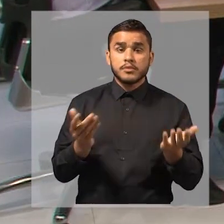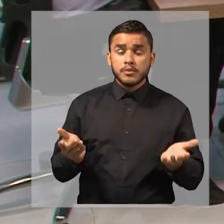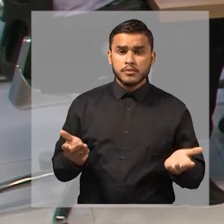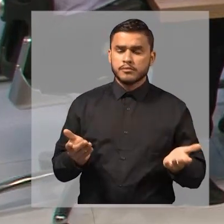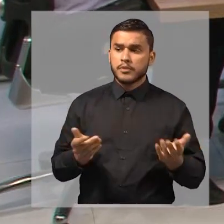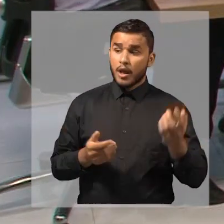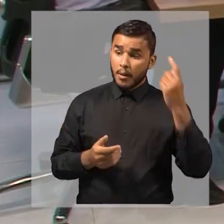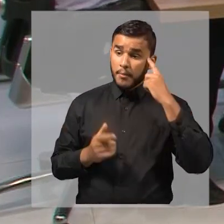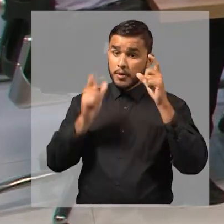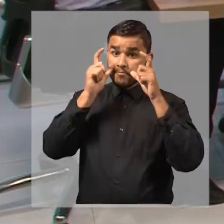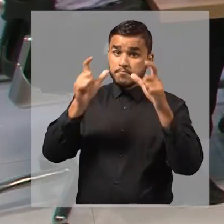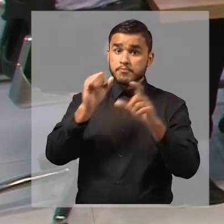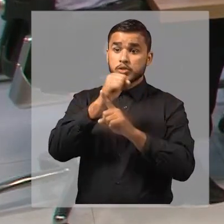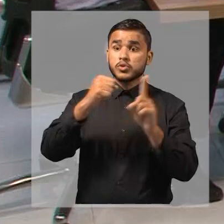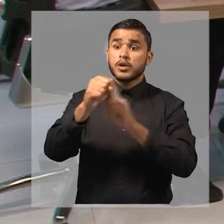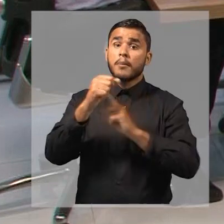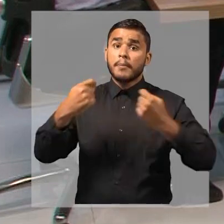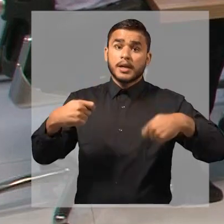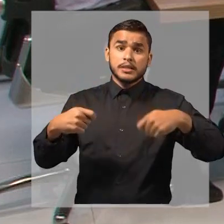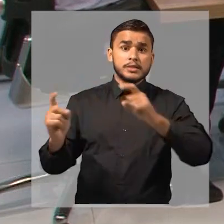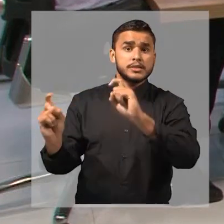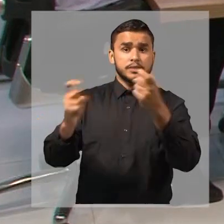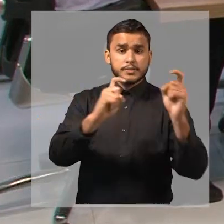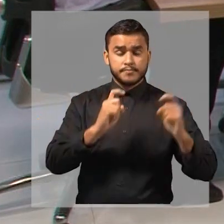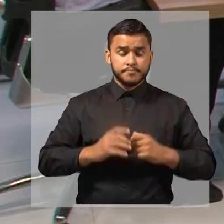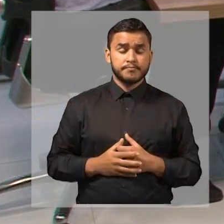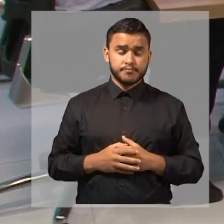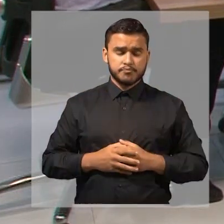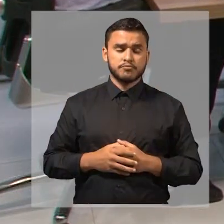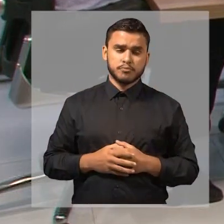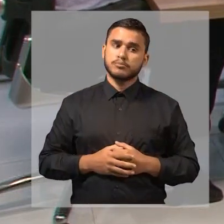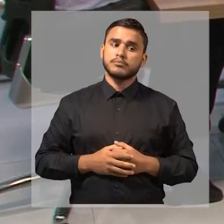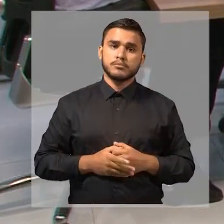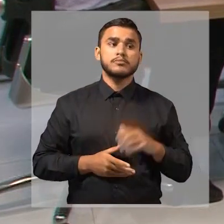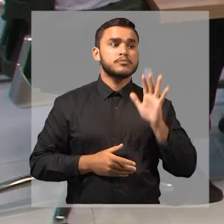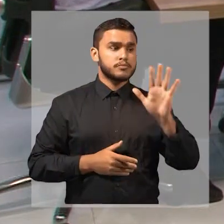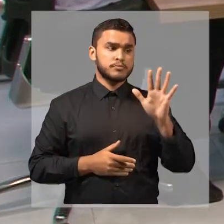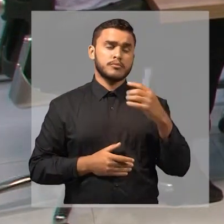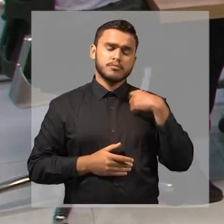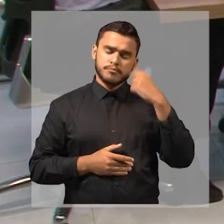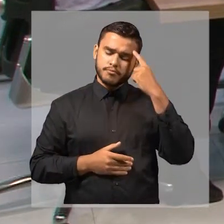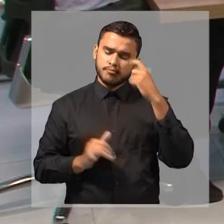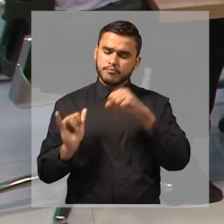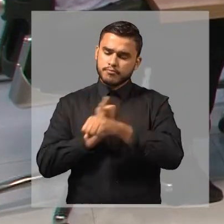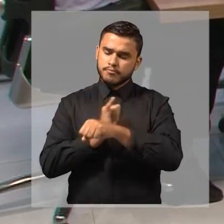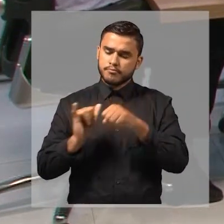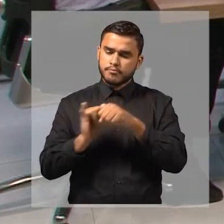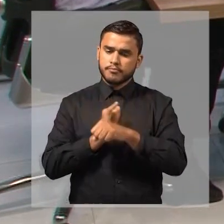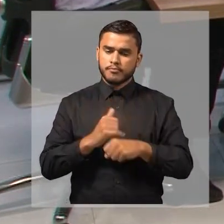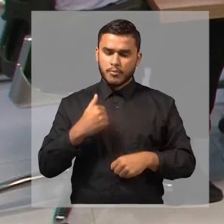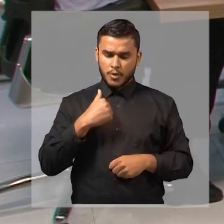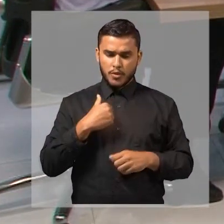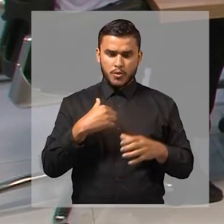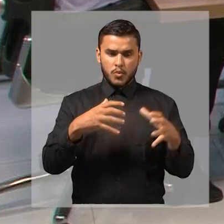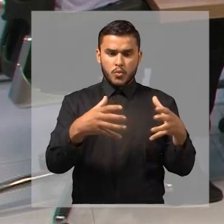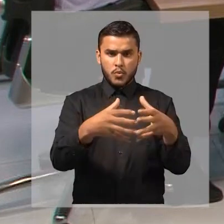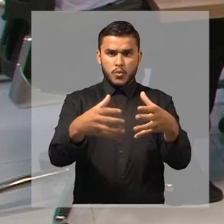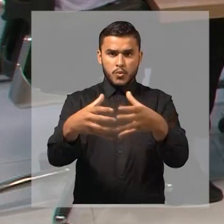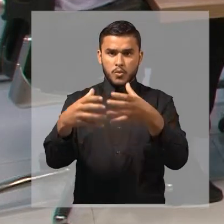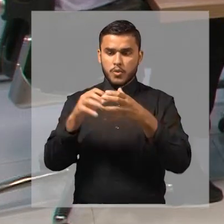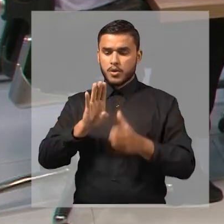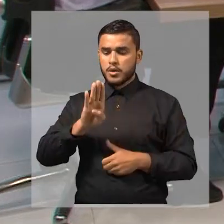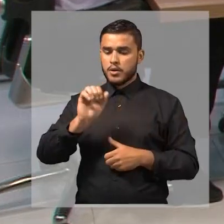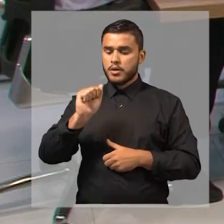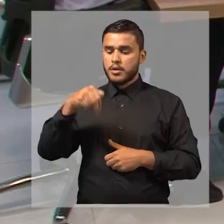dizer, são interesses sociais que precisam ser discutidos. Agora, é uma estratégia que foi pensada no governo Bolsonaro, né? Quando ele pensa, eu vou para as bancadas, ele